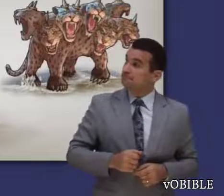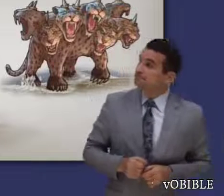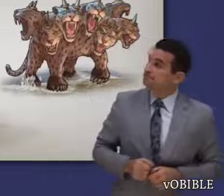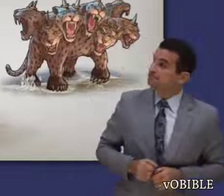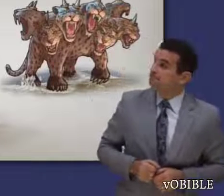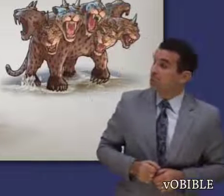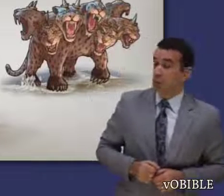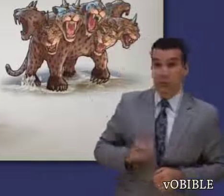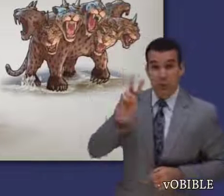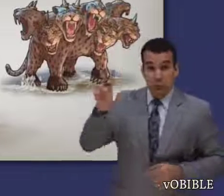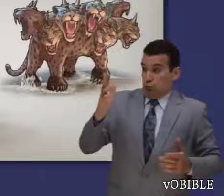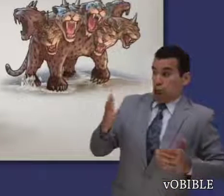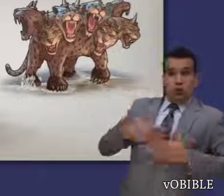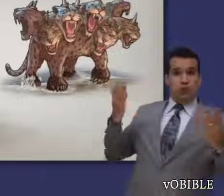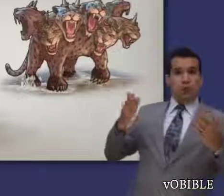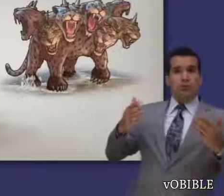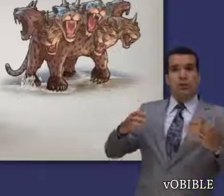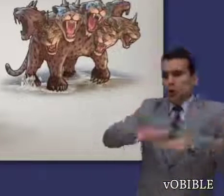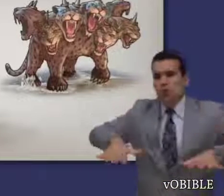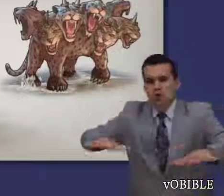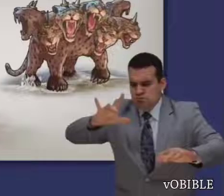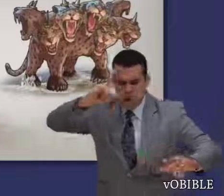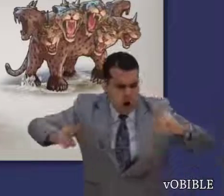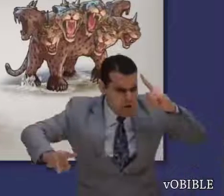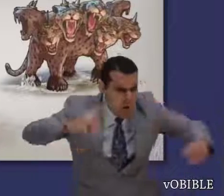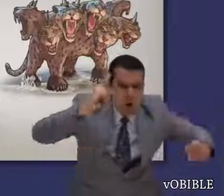feras assustadoras que dominam a humanidade.